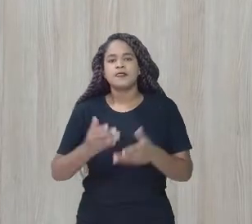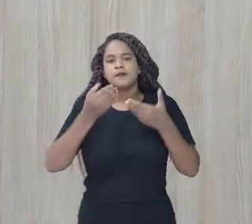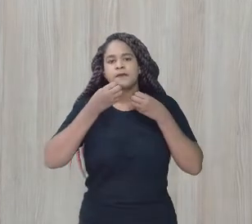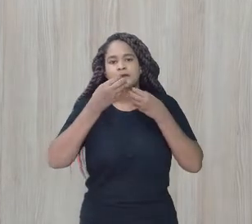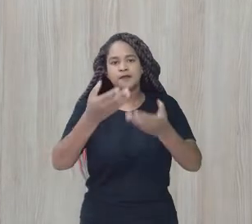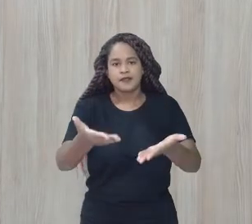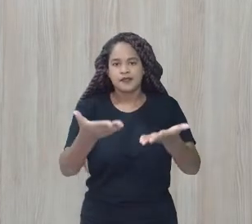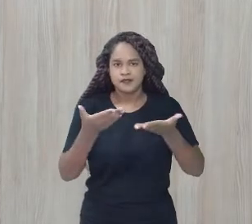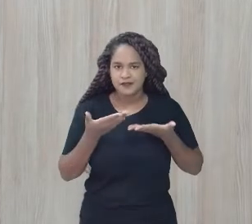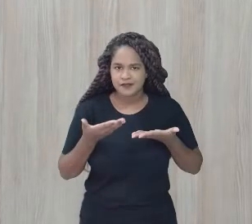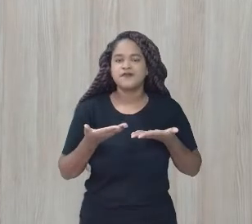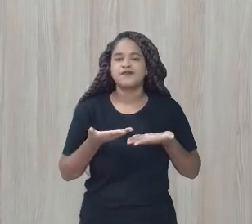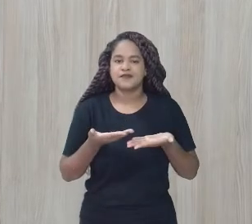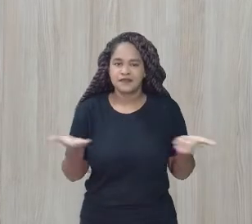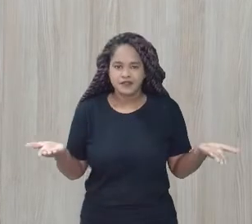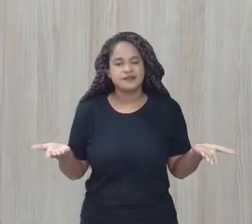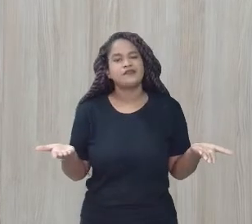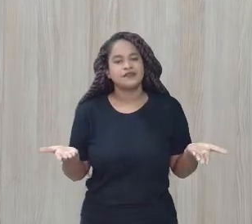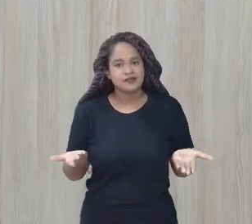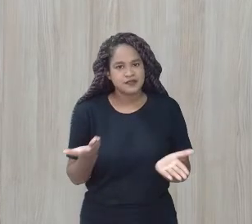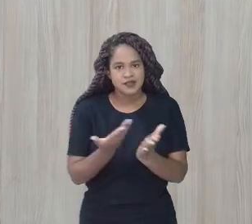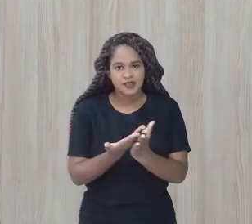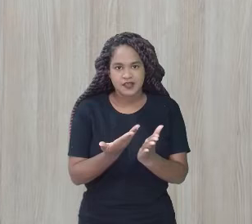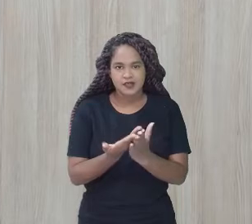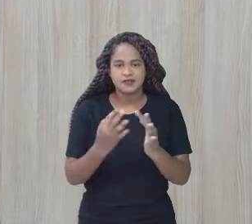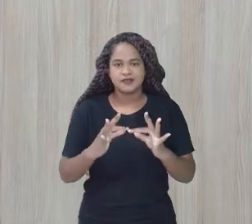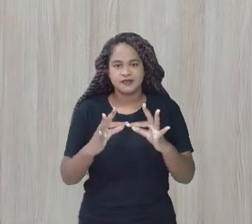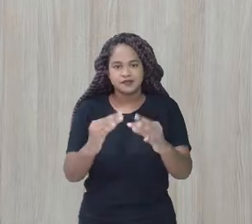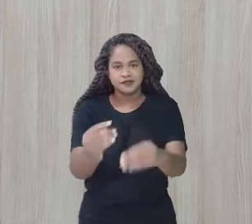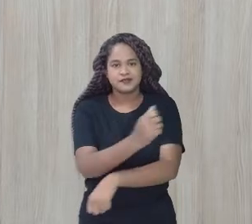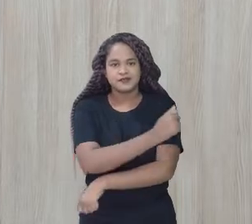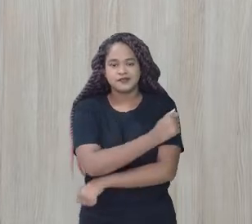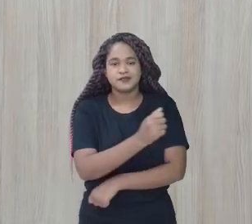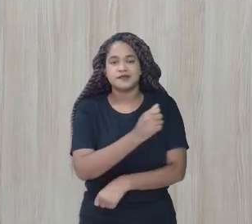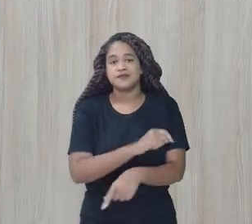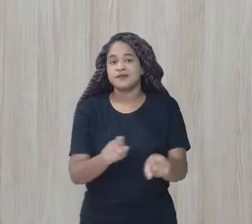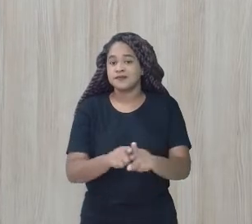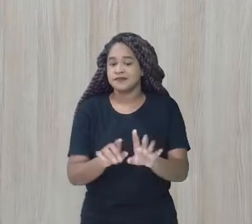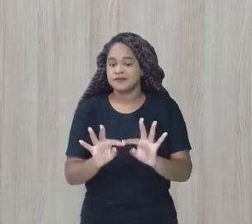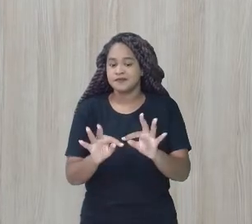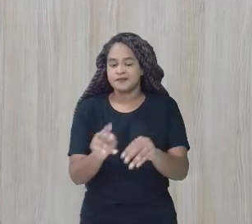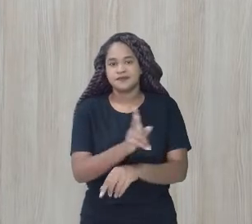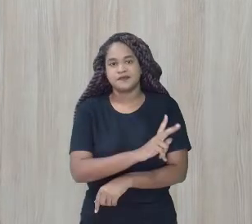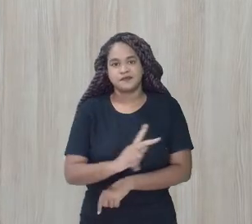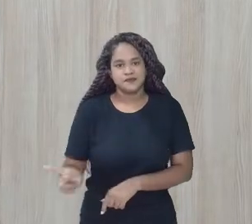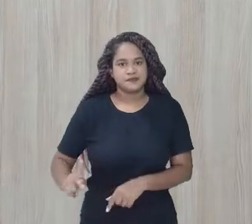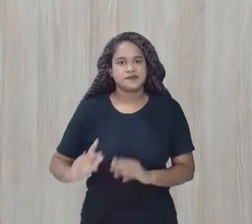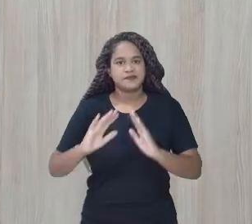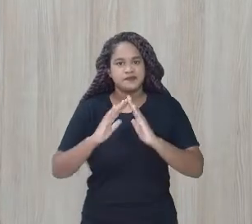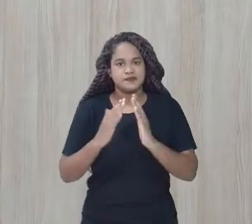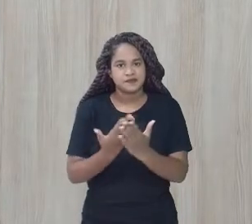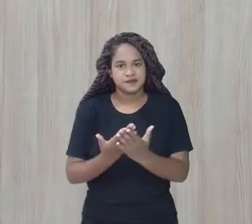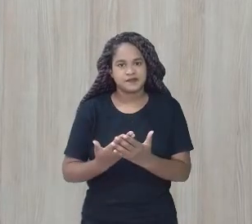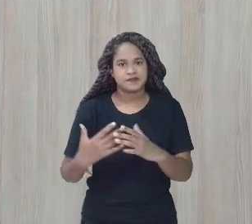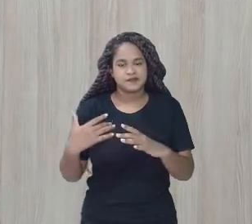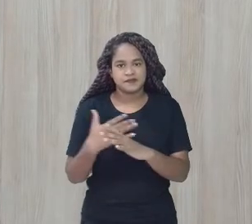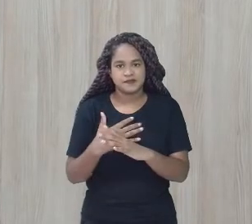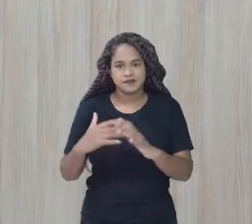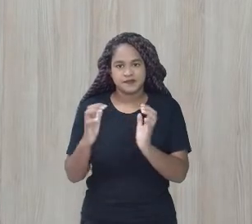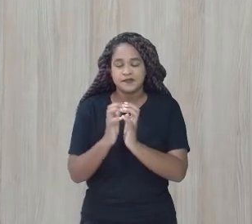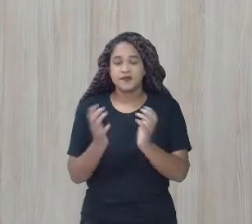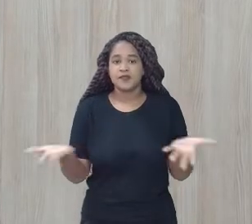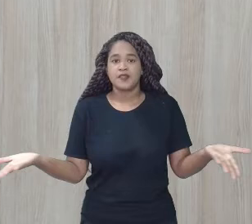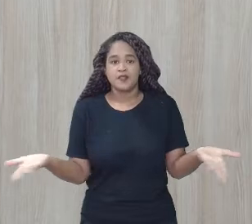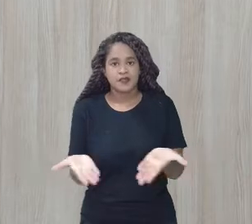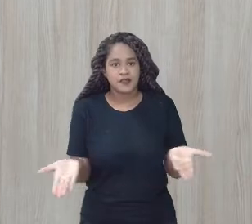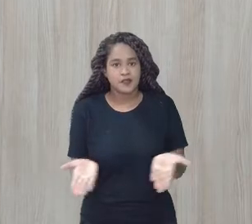e bem-vindas mais uma vez à nossa aula, alunos e alunas, professores e professoras da rede. Hoje a gente vai contar com a